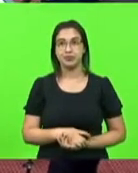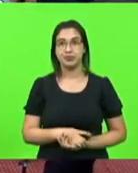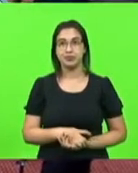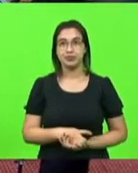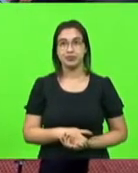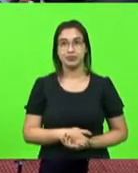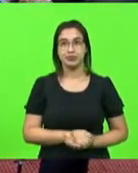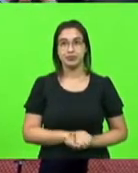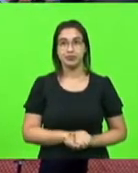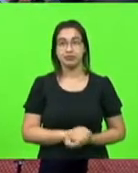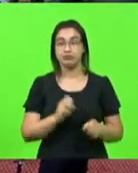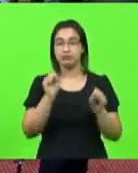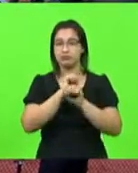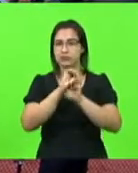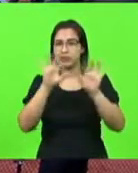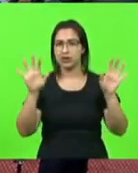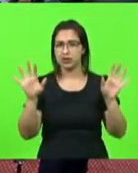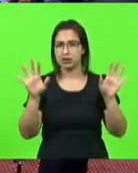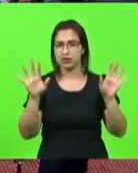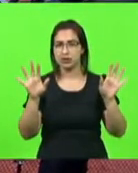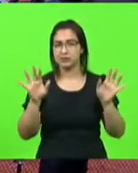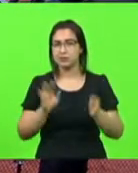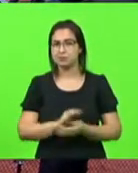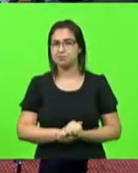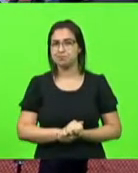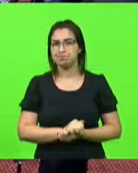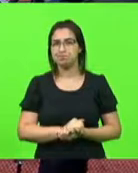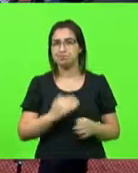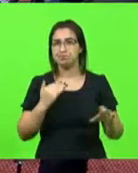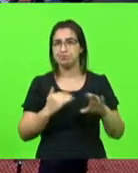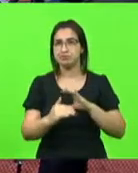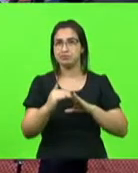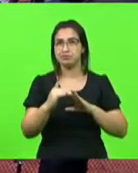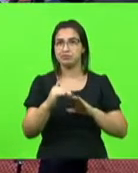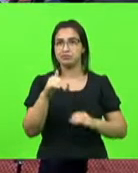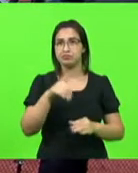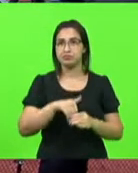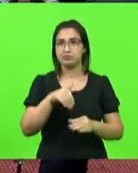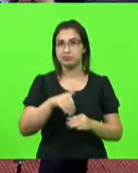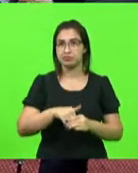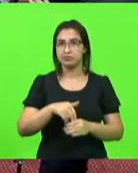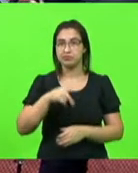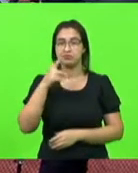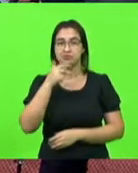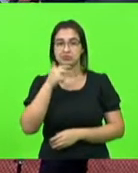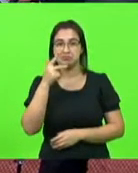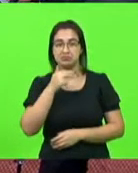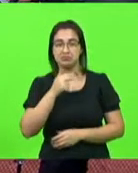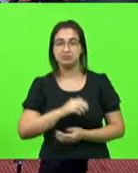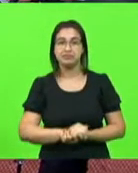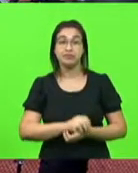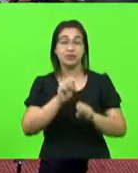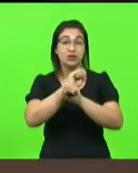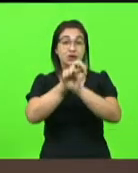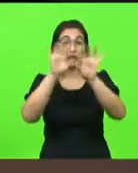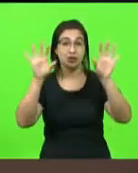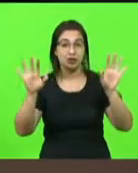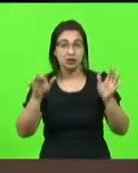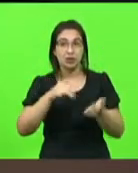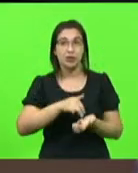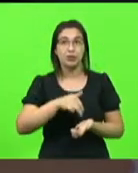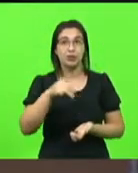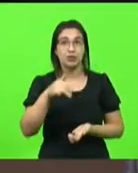Para esclarecimento, senhor presidente. Para encaminhamento de voto, com a palavra, deputado Kennedy Nunes. Só para esclarecer que a